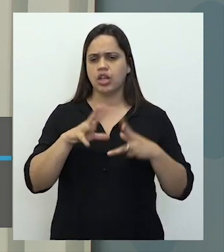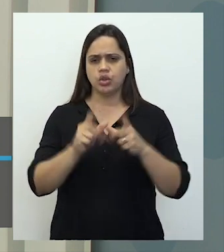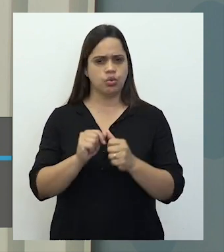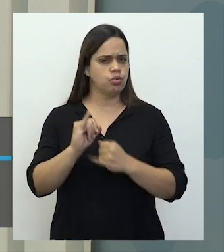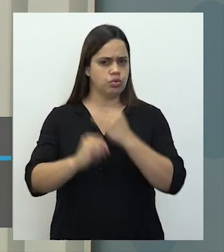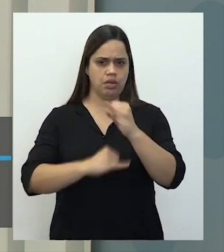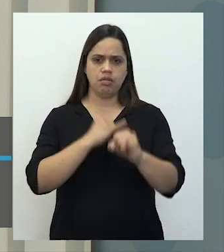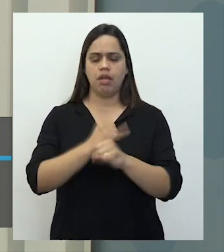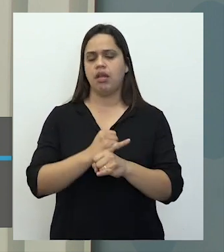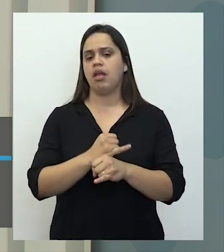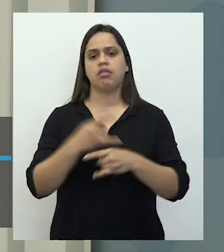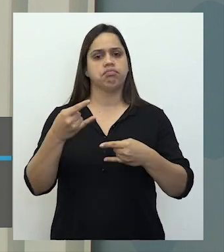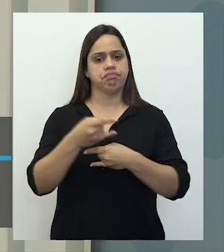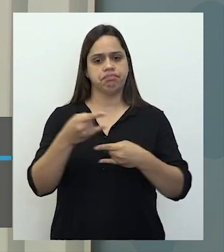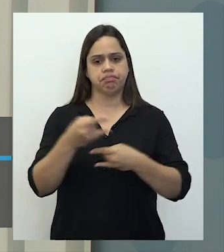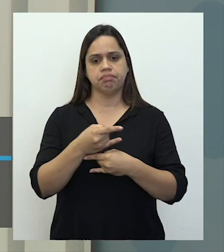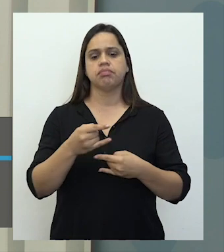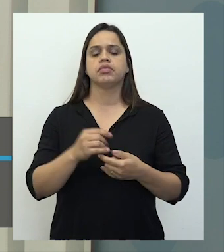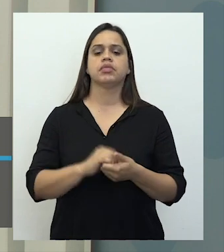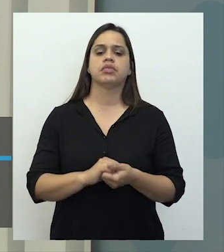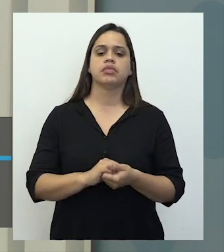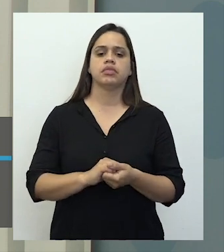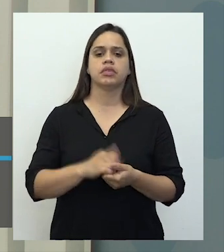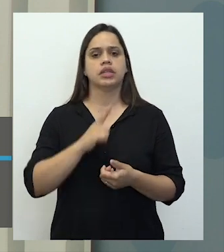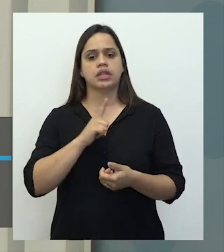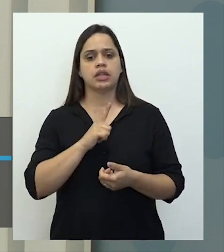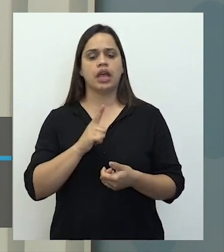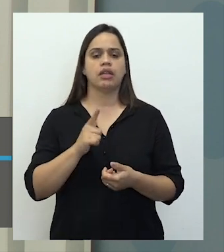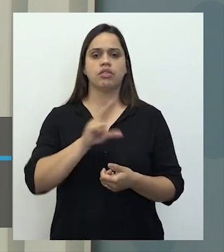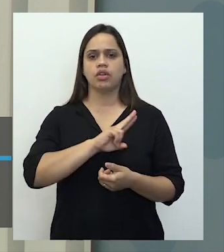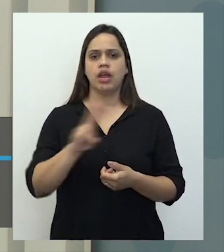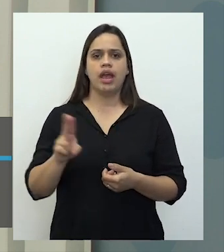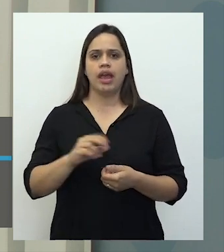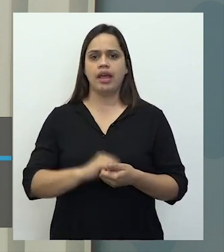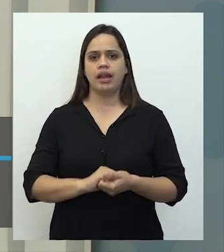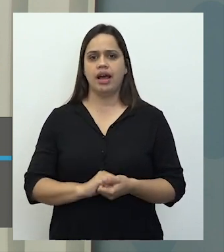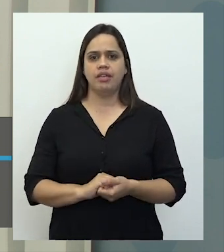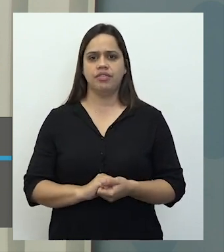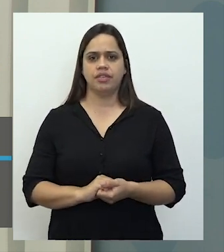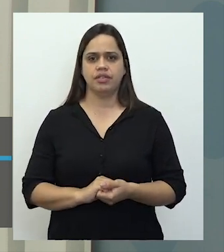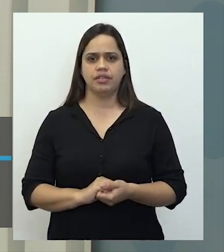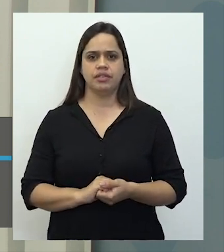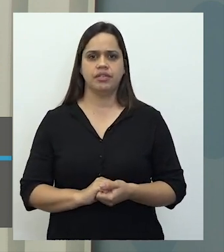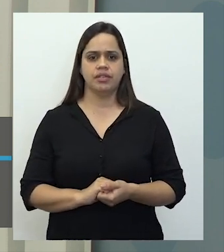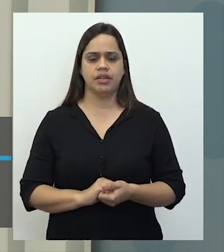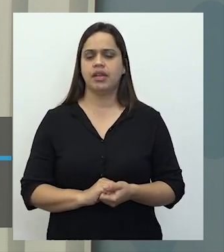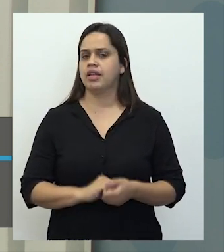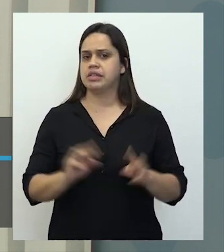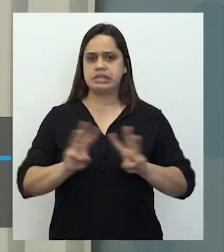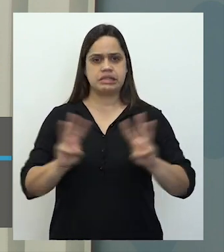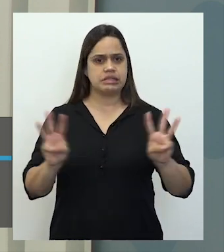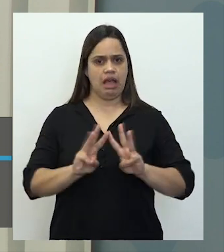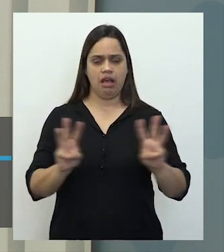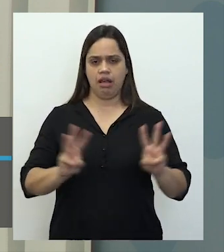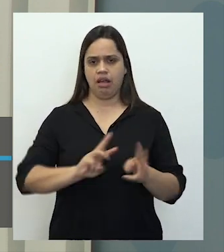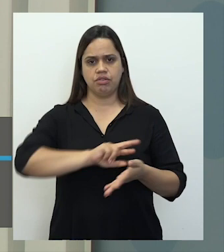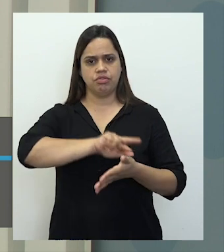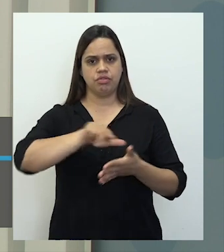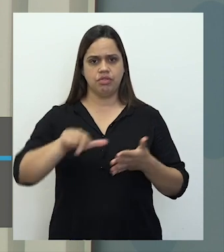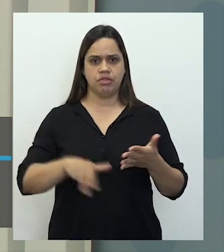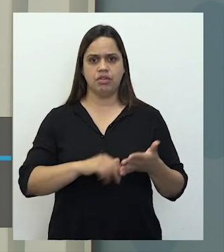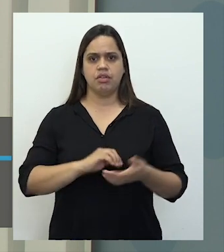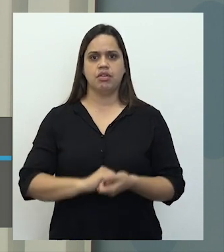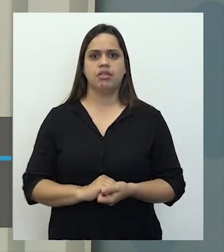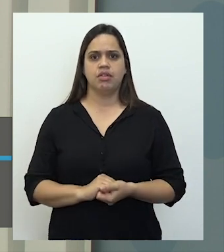Virtualmente, streaming, tem os nomes dos streamings, né, que eu tô para não falar, né, sites, né, respeitando os protocolos,